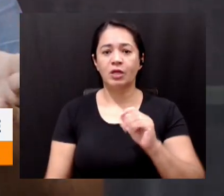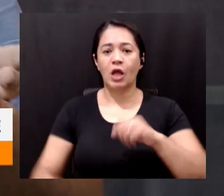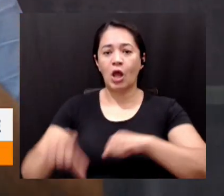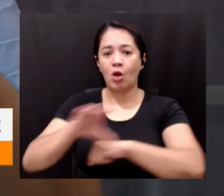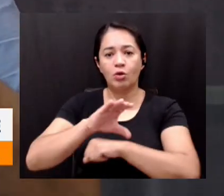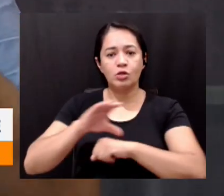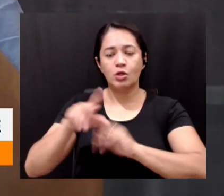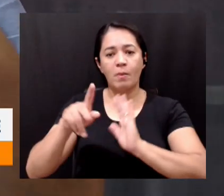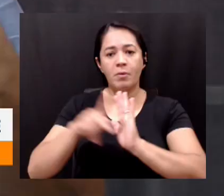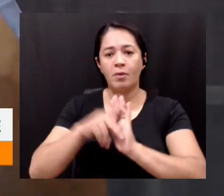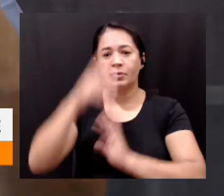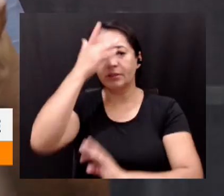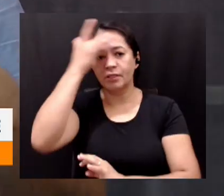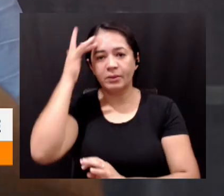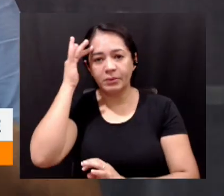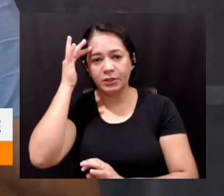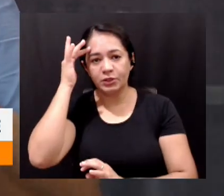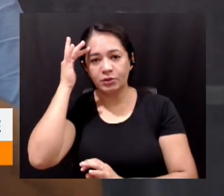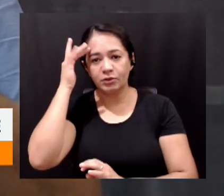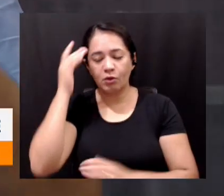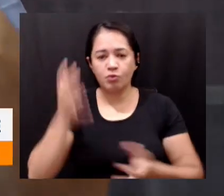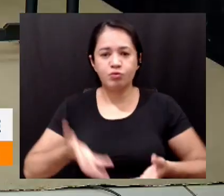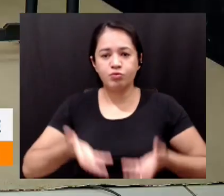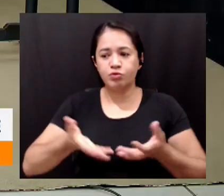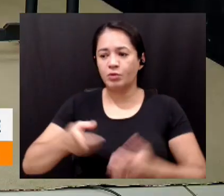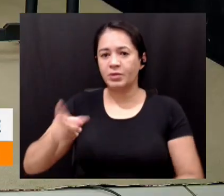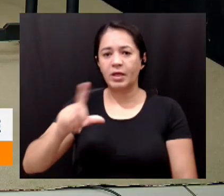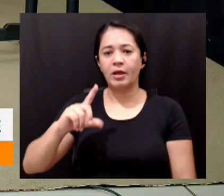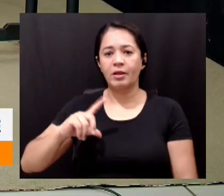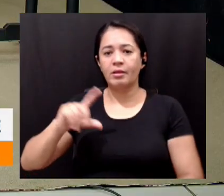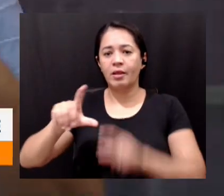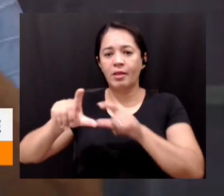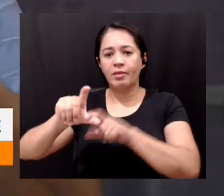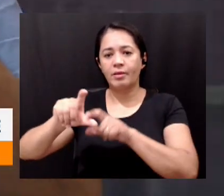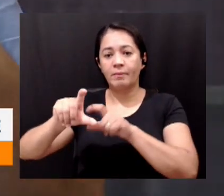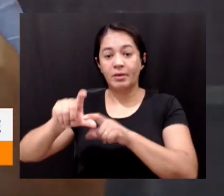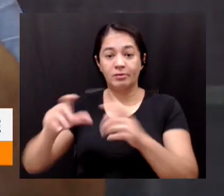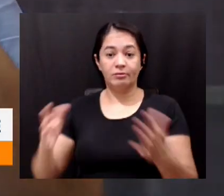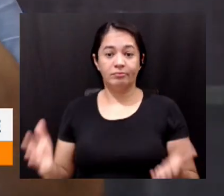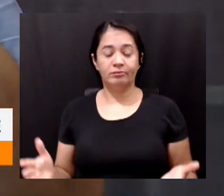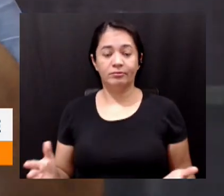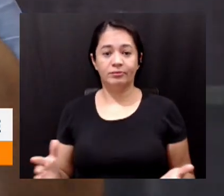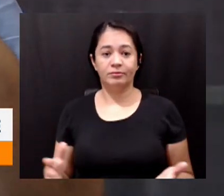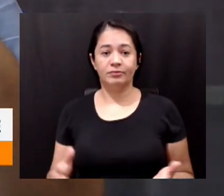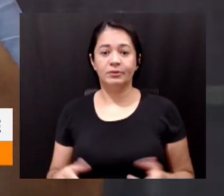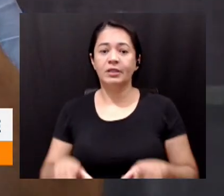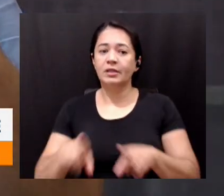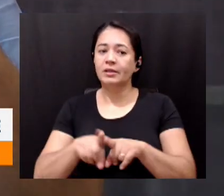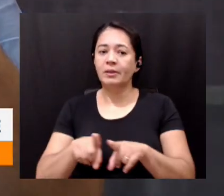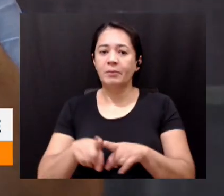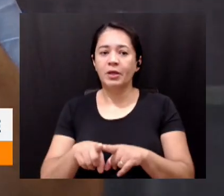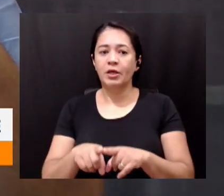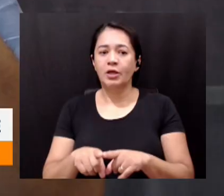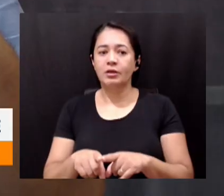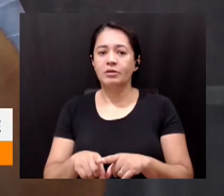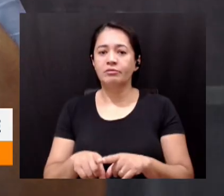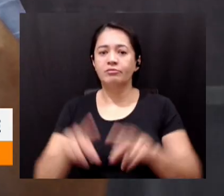aquele estímulo que ela tenha certa dependência. E isso vai funcionar, claro, com as questões